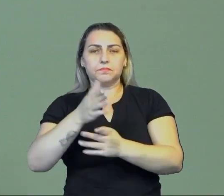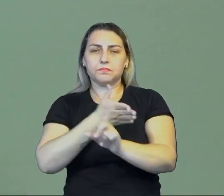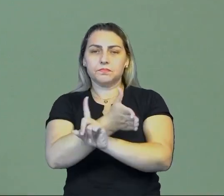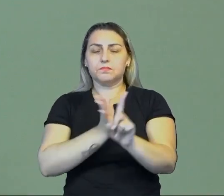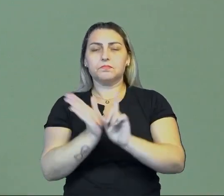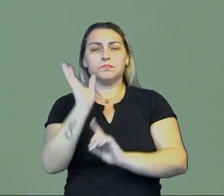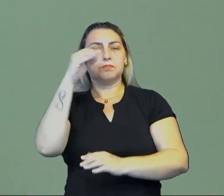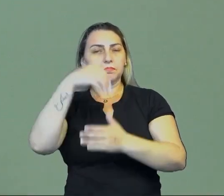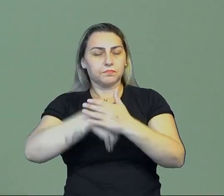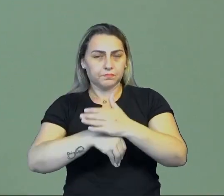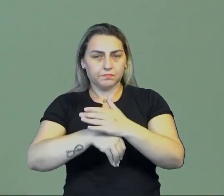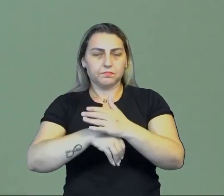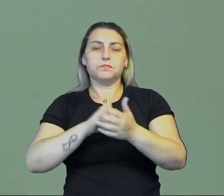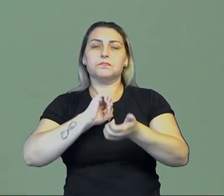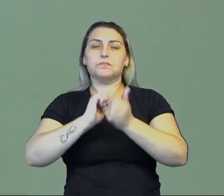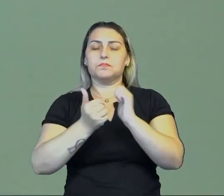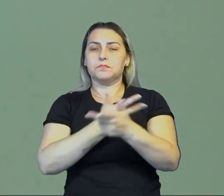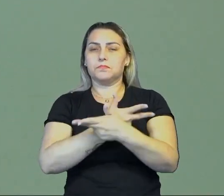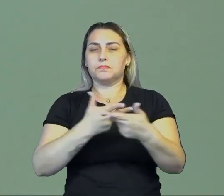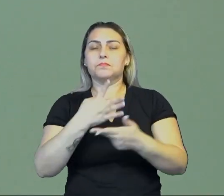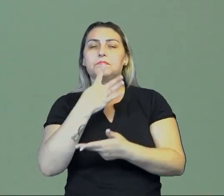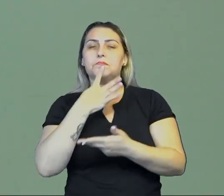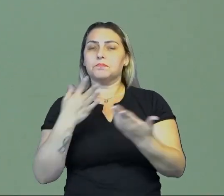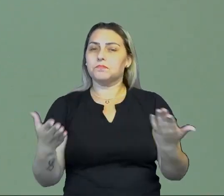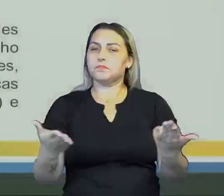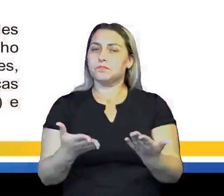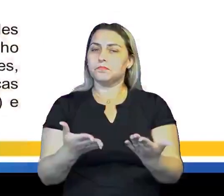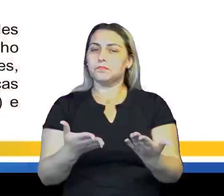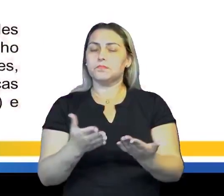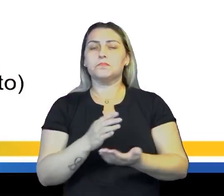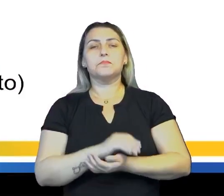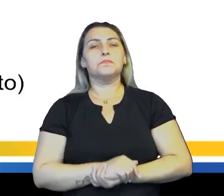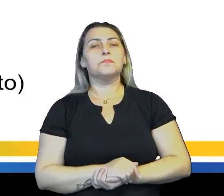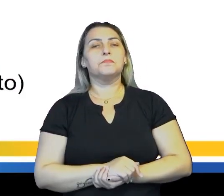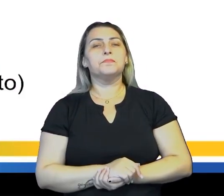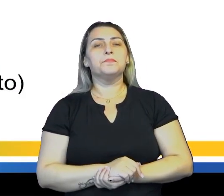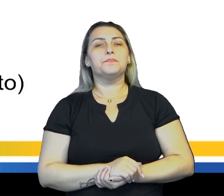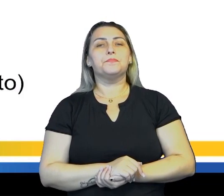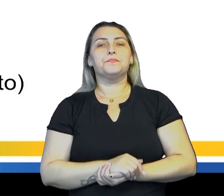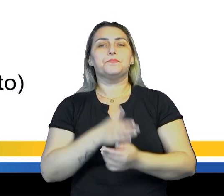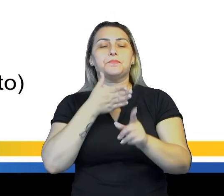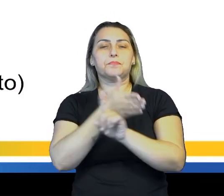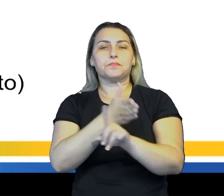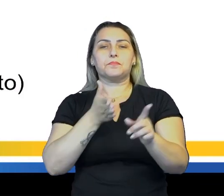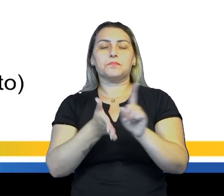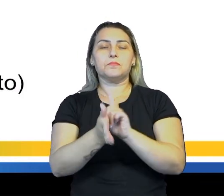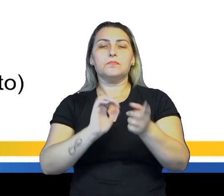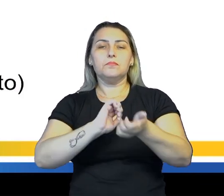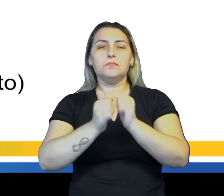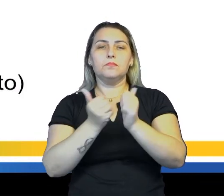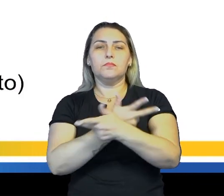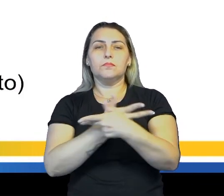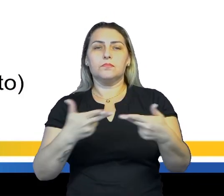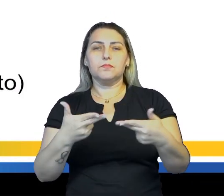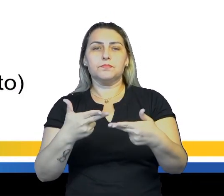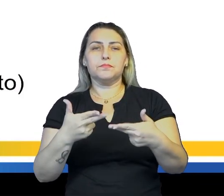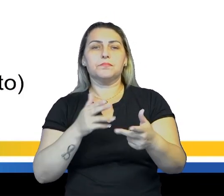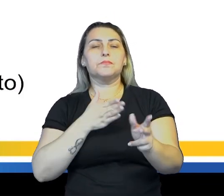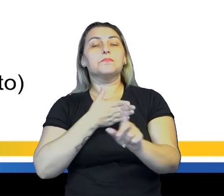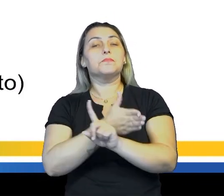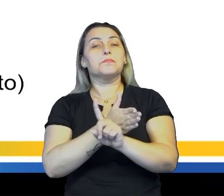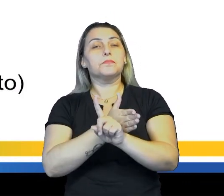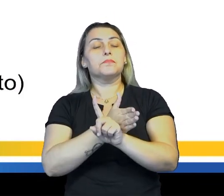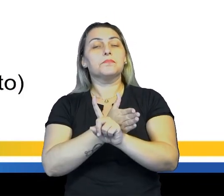modalidades dentro dessa modalidade esportiva que a gente vai conhecer agora tranquilo Partiu vamos lá modalidades do Atletismo